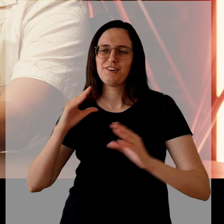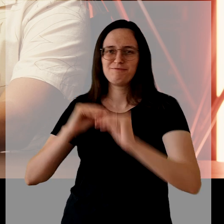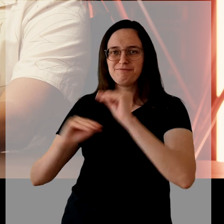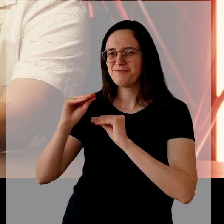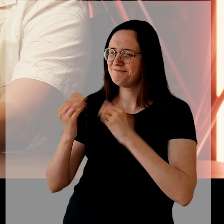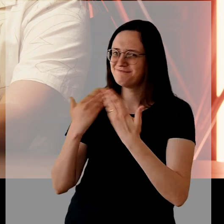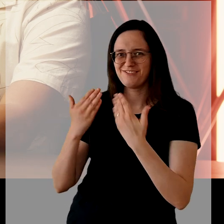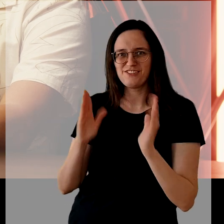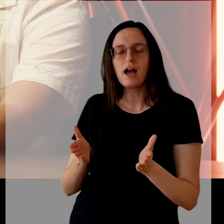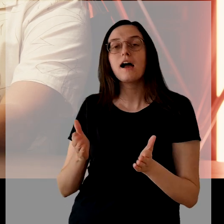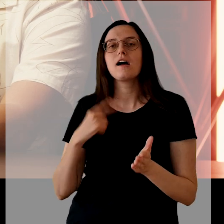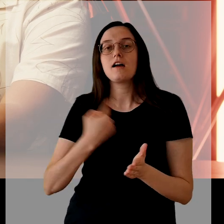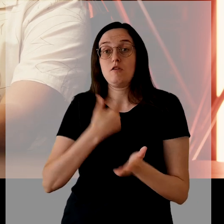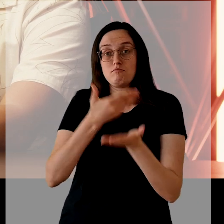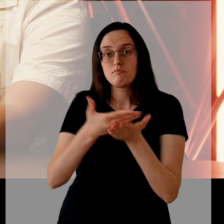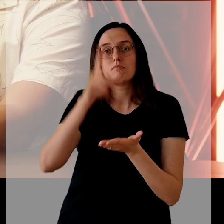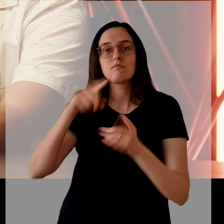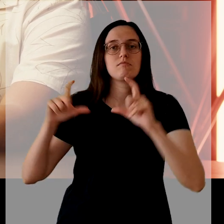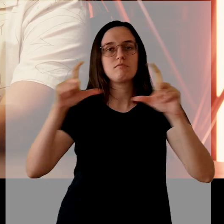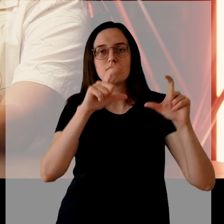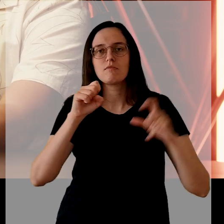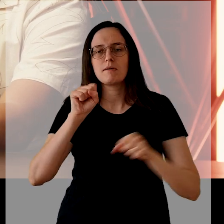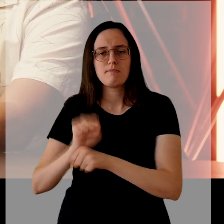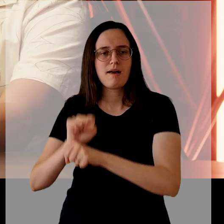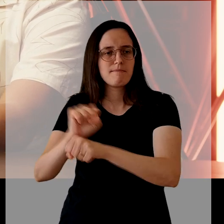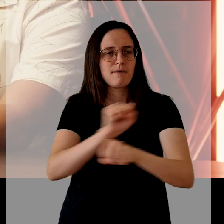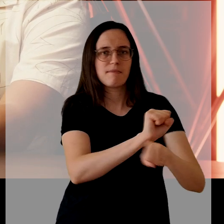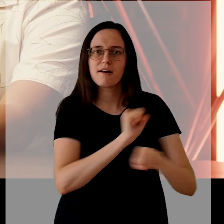há pouco, eu comecei como fotógrafo still na adolescência.